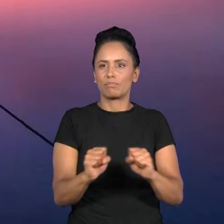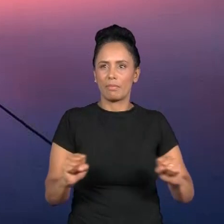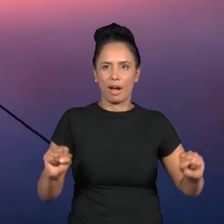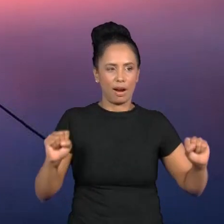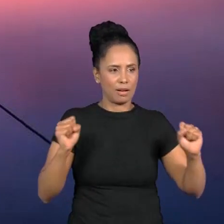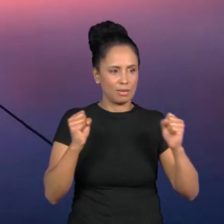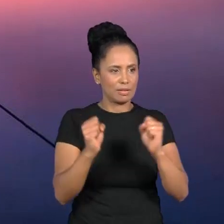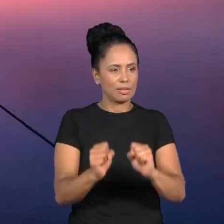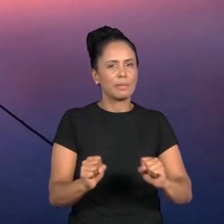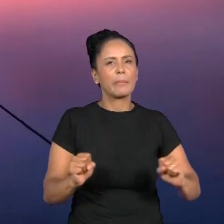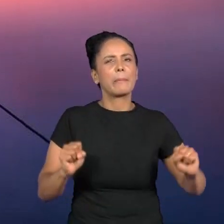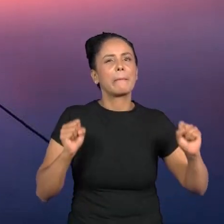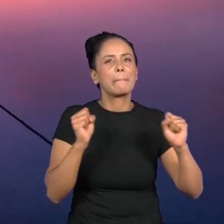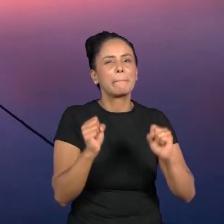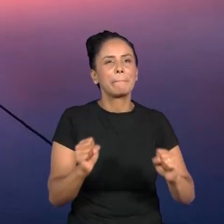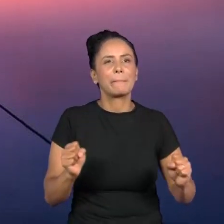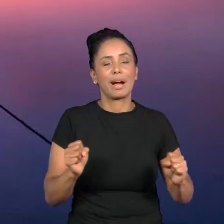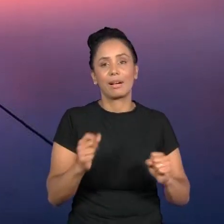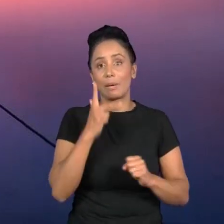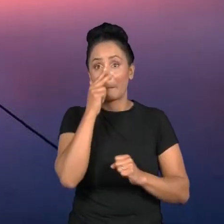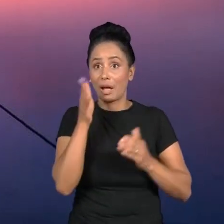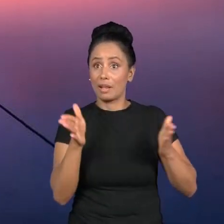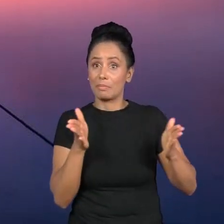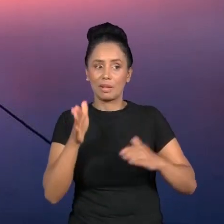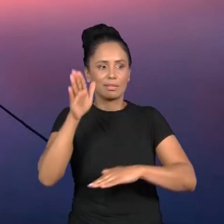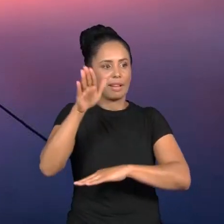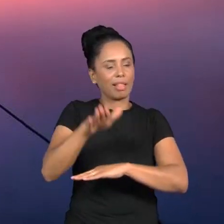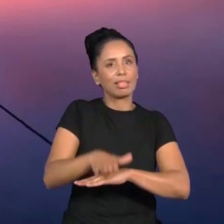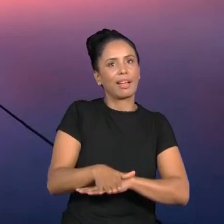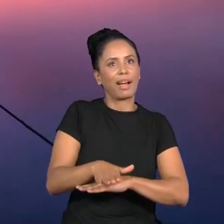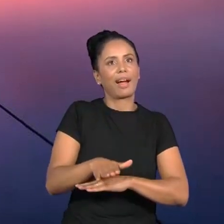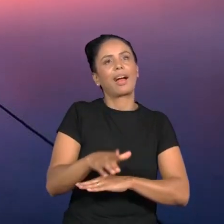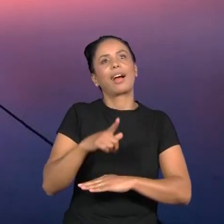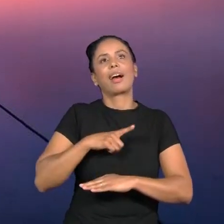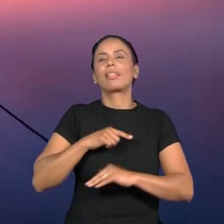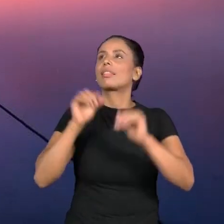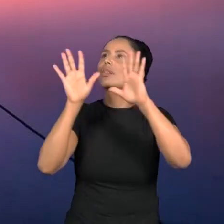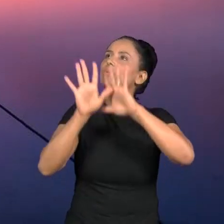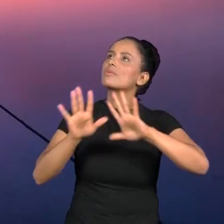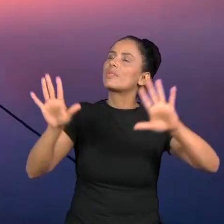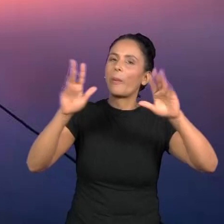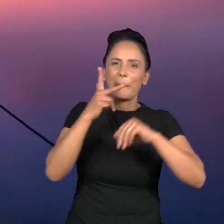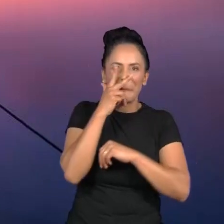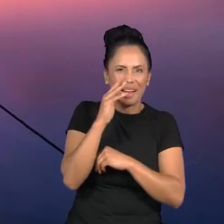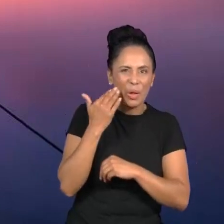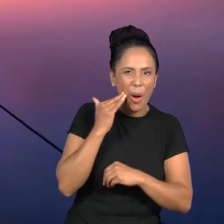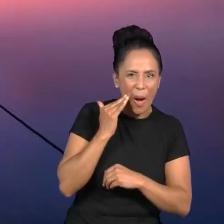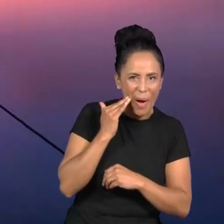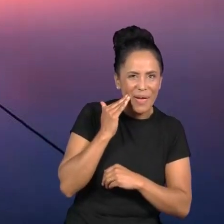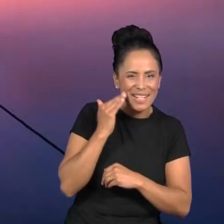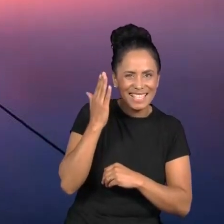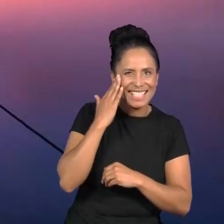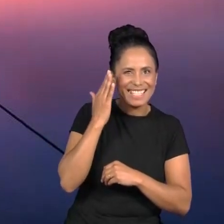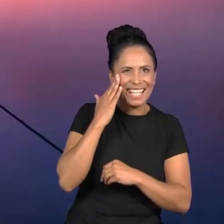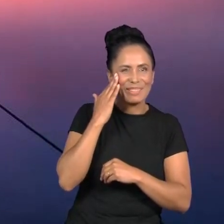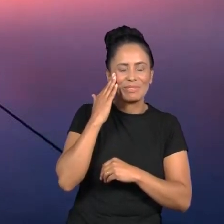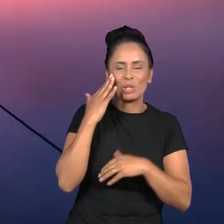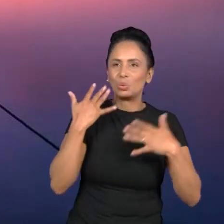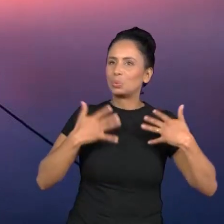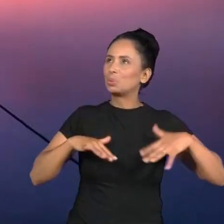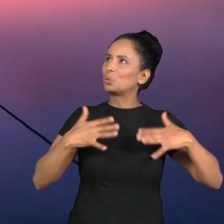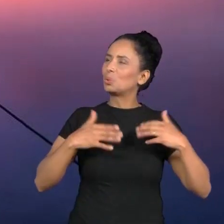já no entardecer, com o céu assim bem rosado, quando ele está ali se pondo, que deixa o céu todo